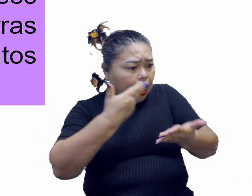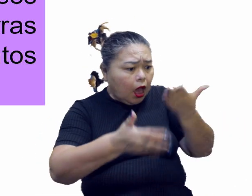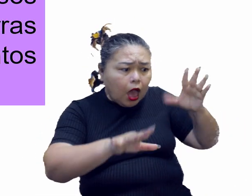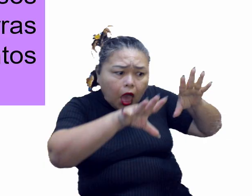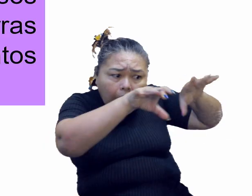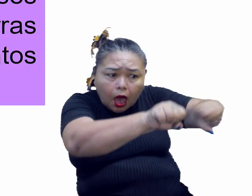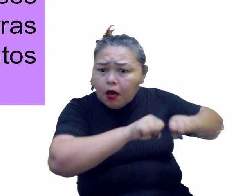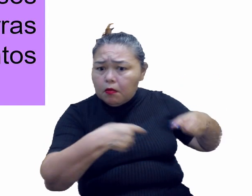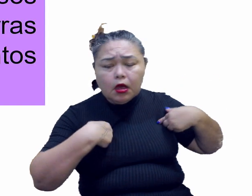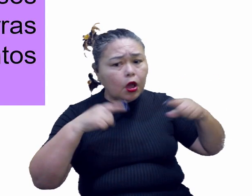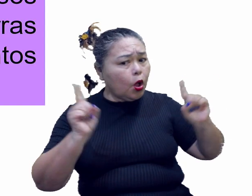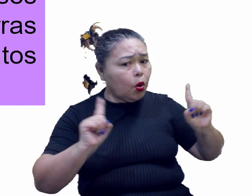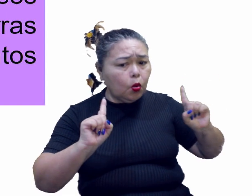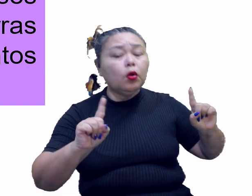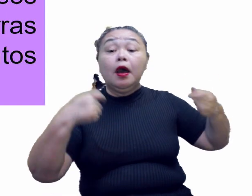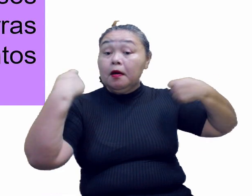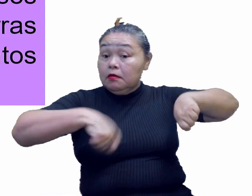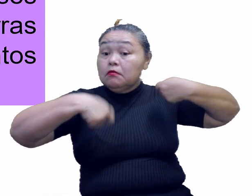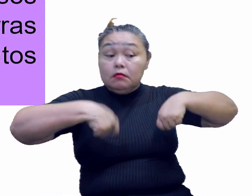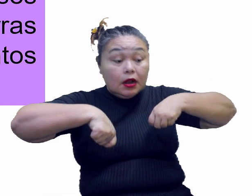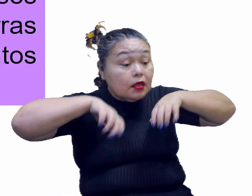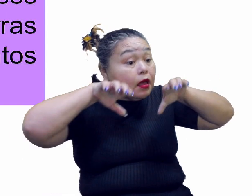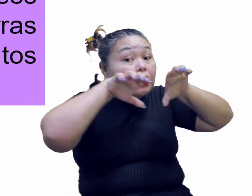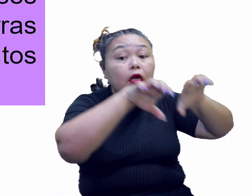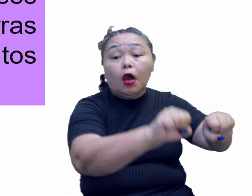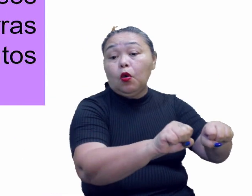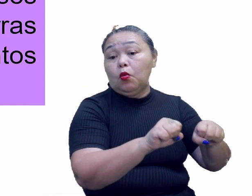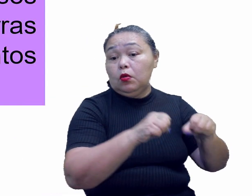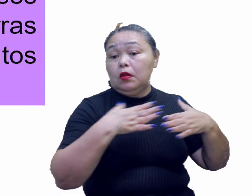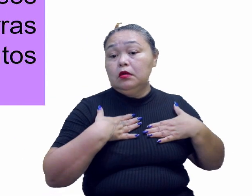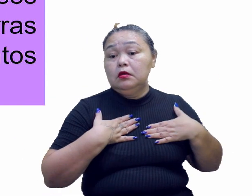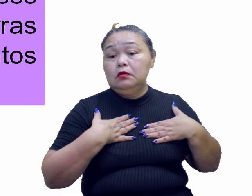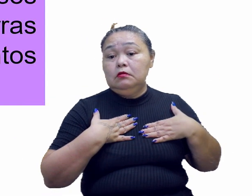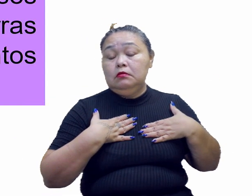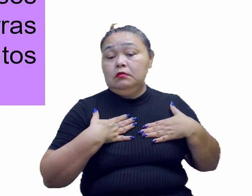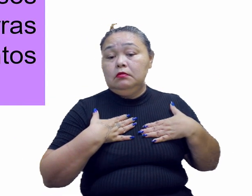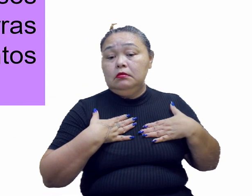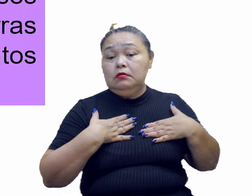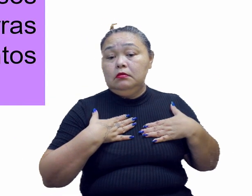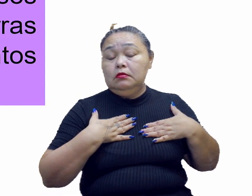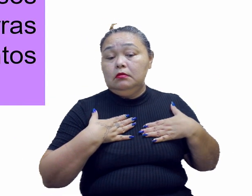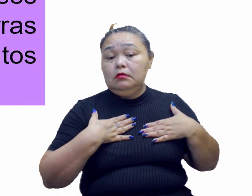nossas colônias, não. Nós precisamos das nossas colônias.